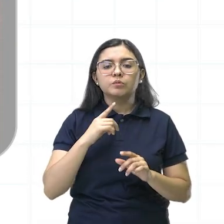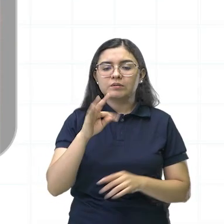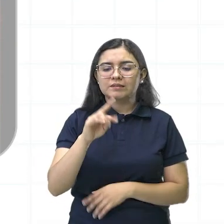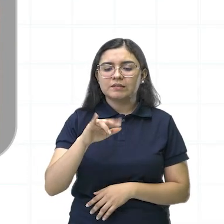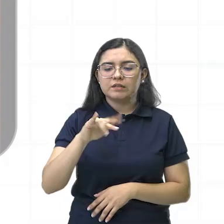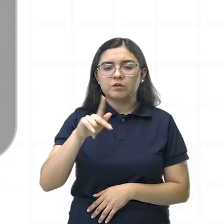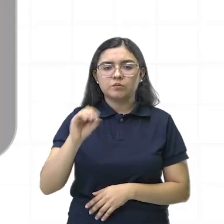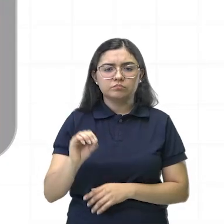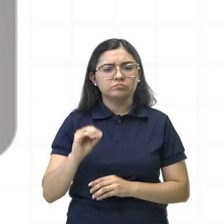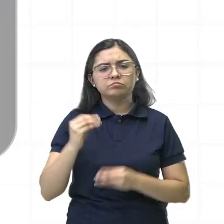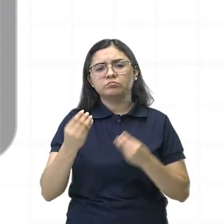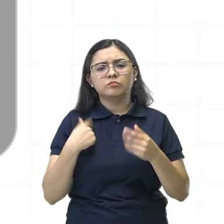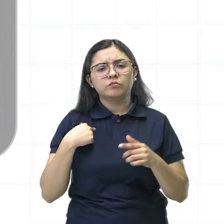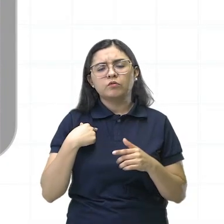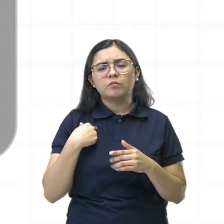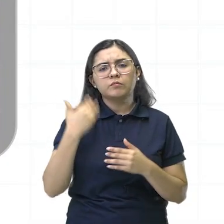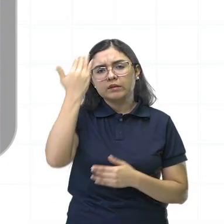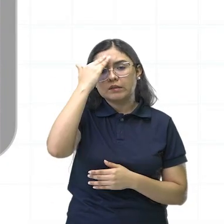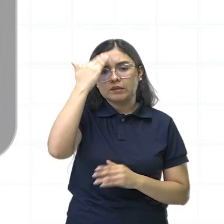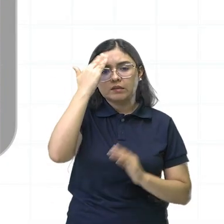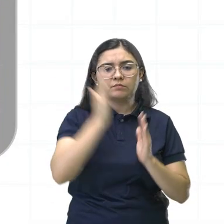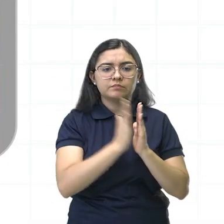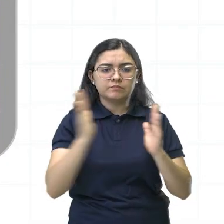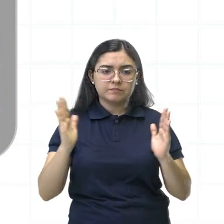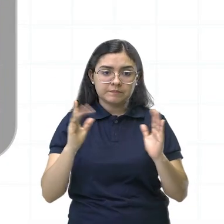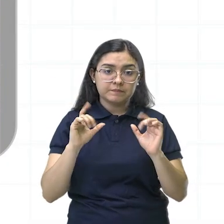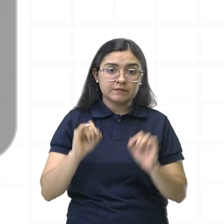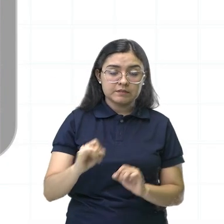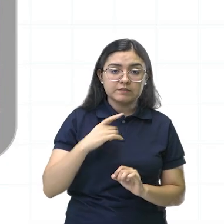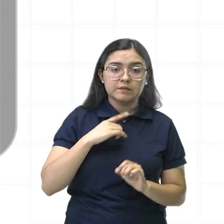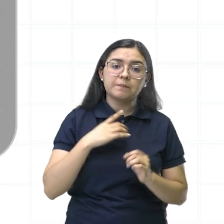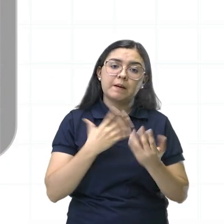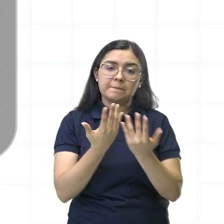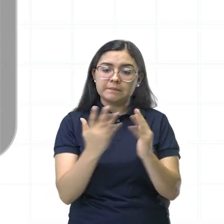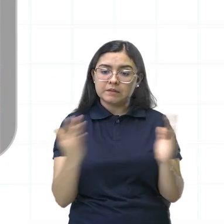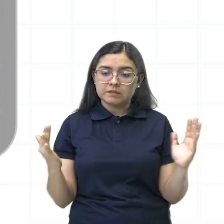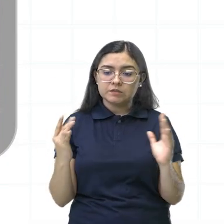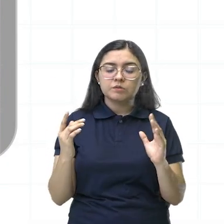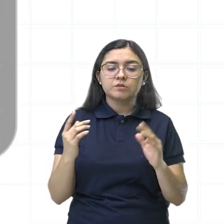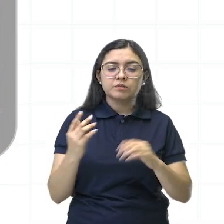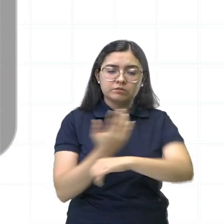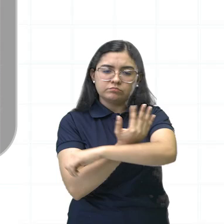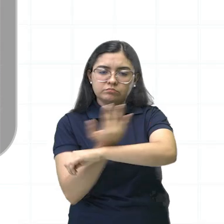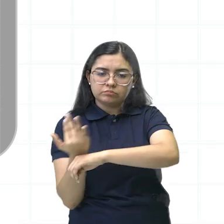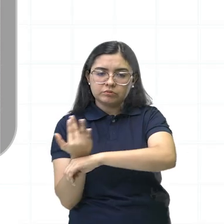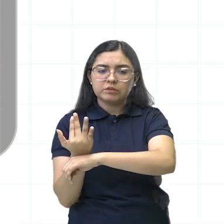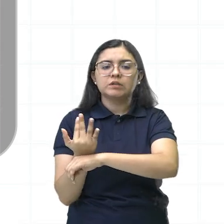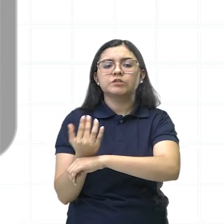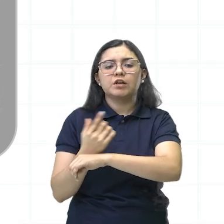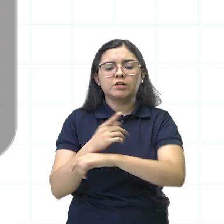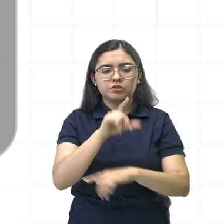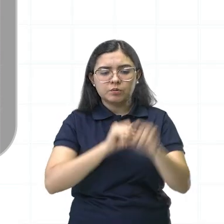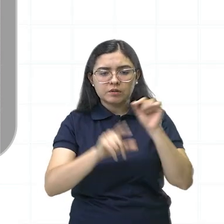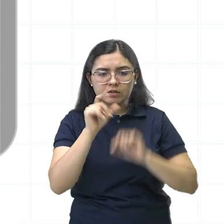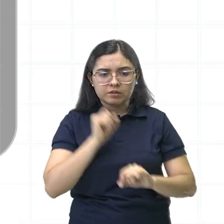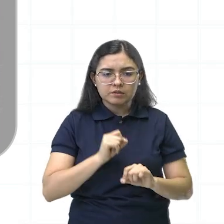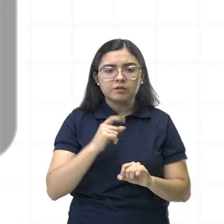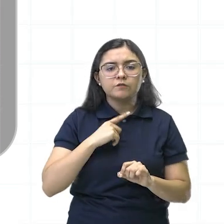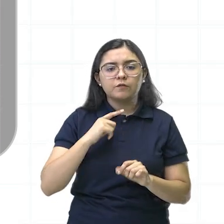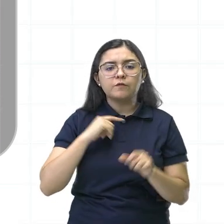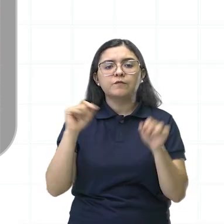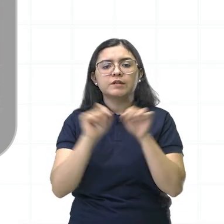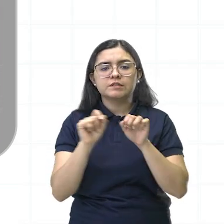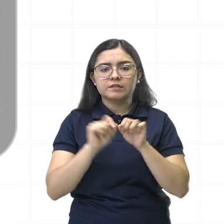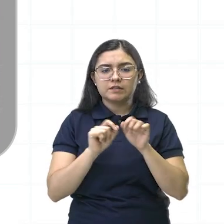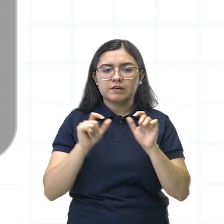Vamos entender aqui o processo. Então, se eu pego uma plantação de trigo já previamente selecionada e vou fazer a